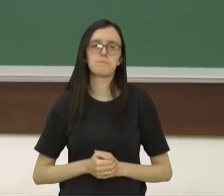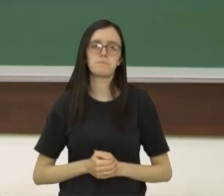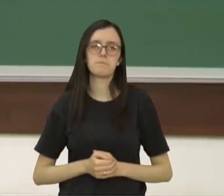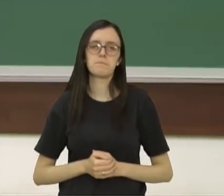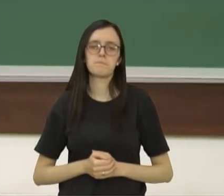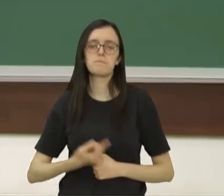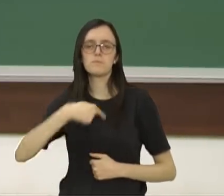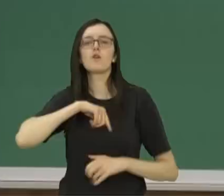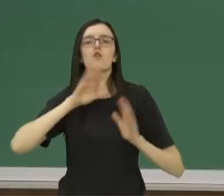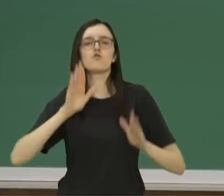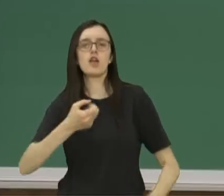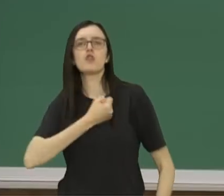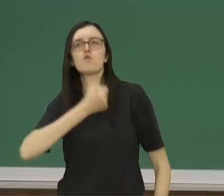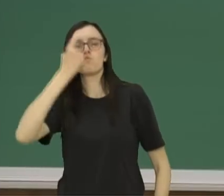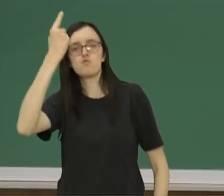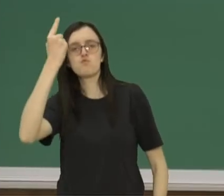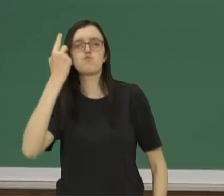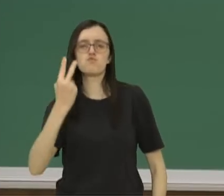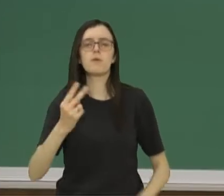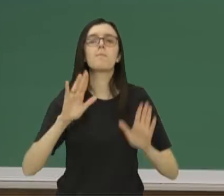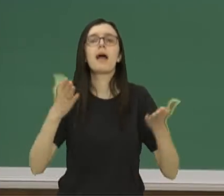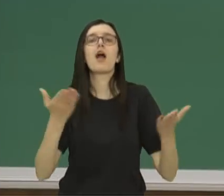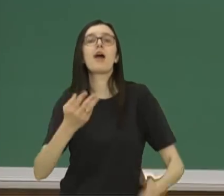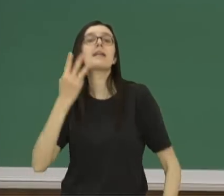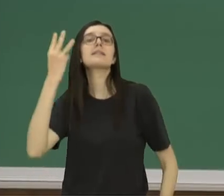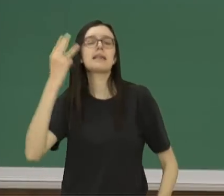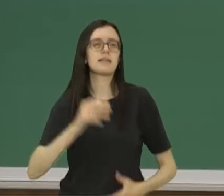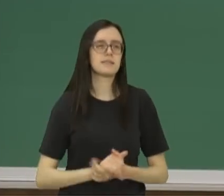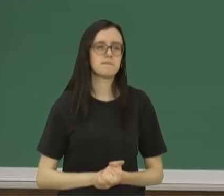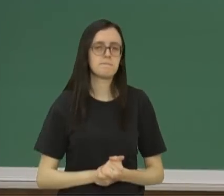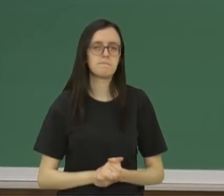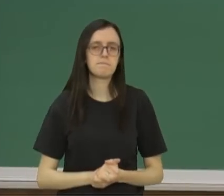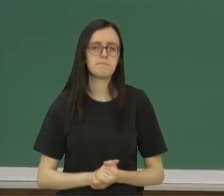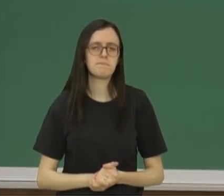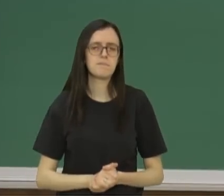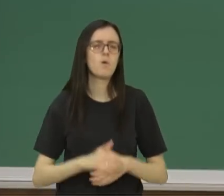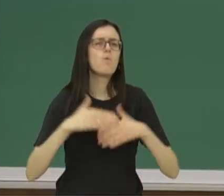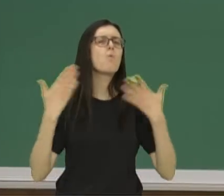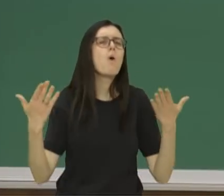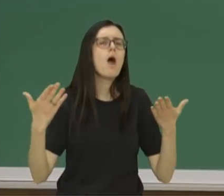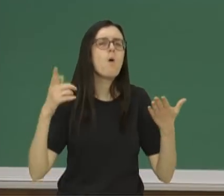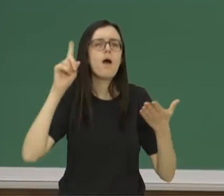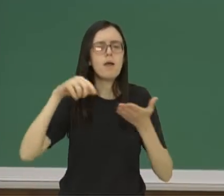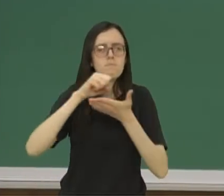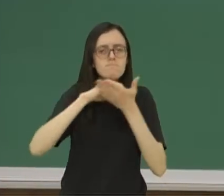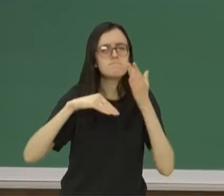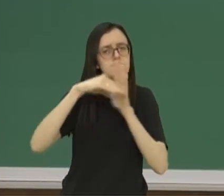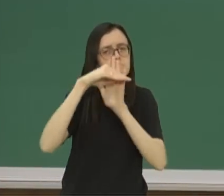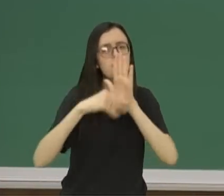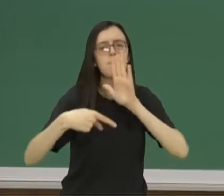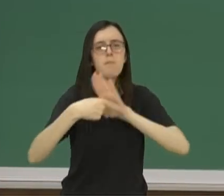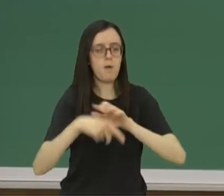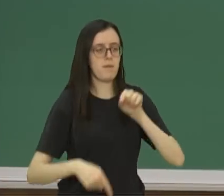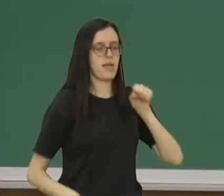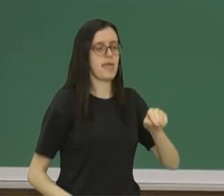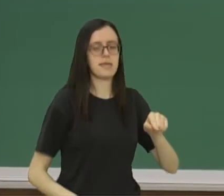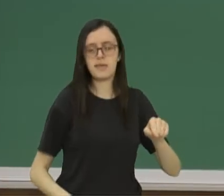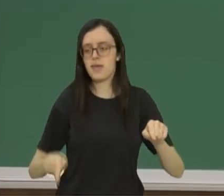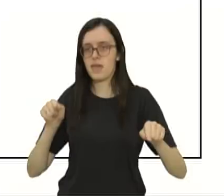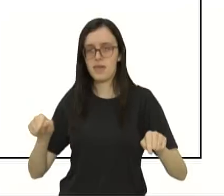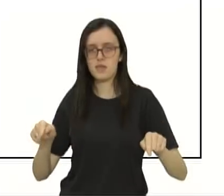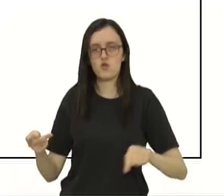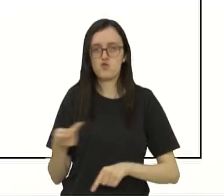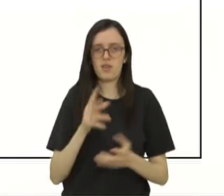Então, nós fizemos a 1, a 2 e a 3. Quais atividades realizadas tanto pelo DENOX quanto pela